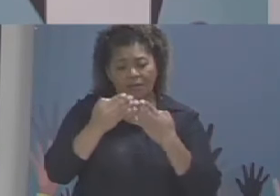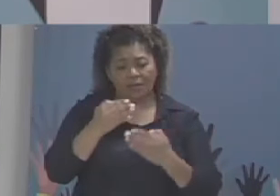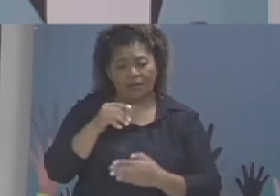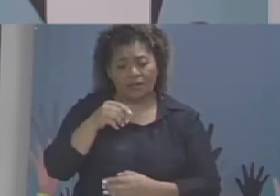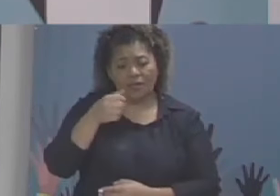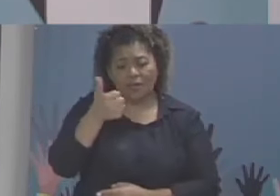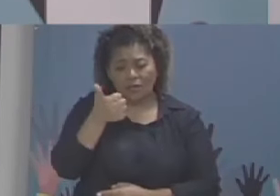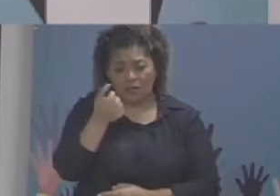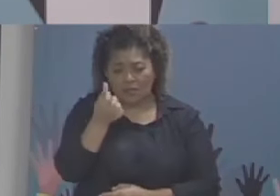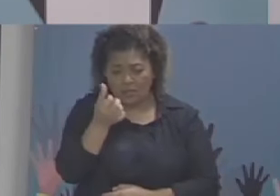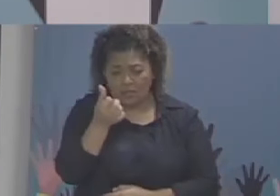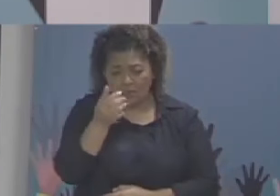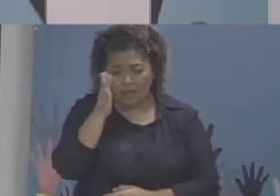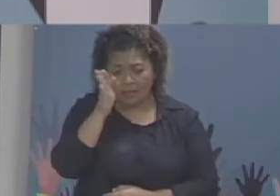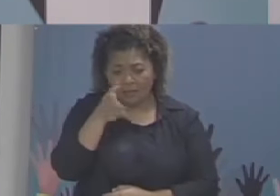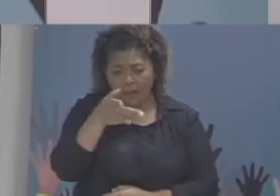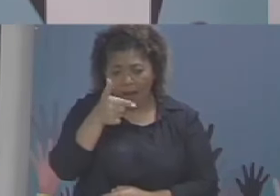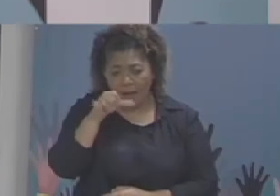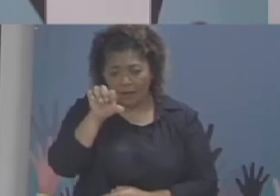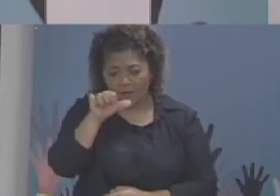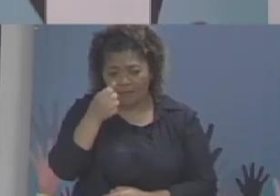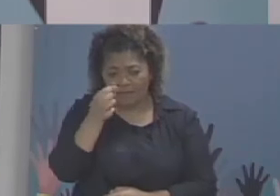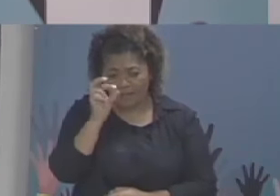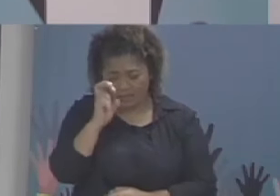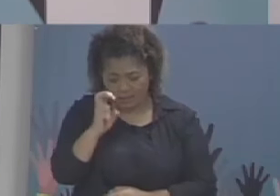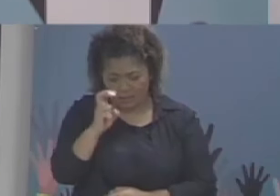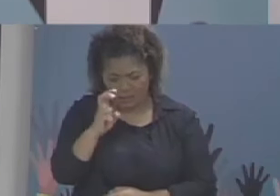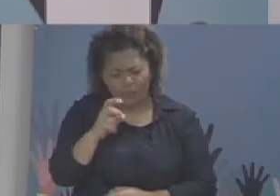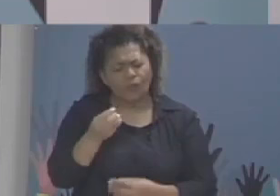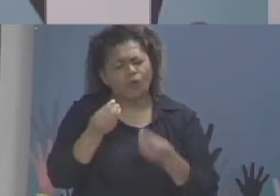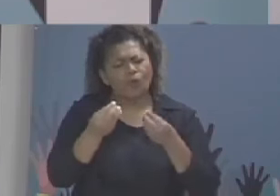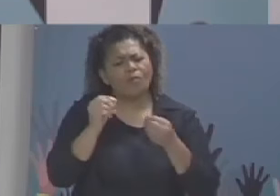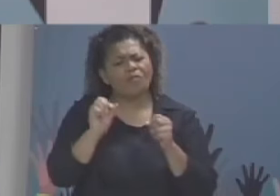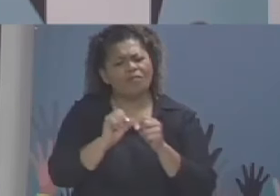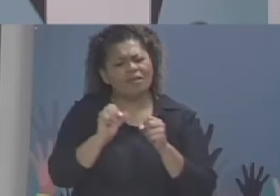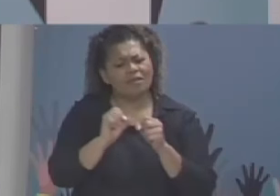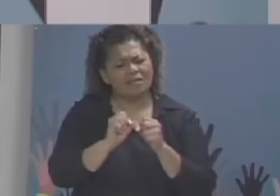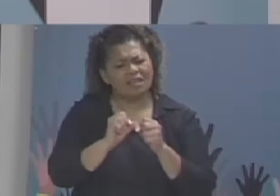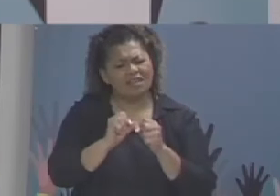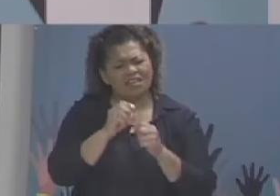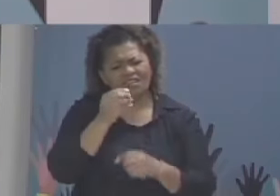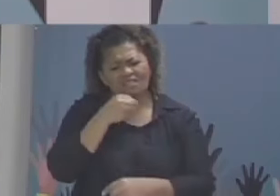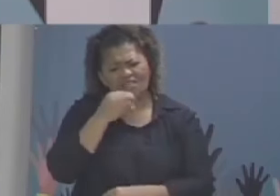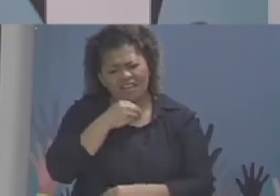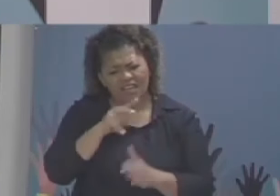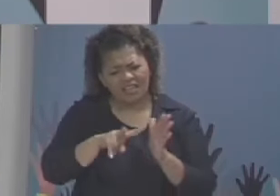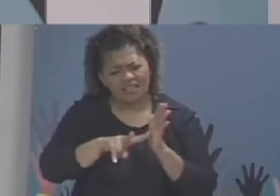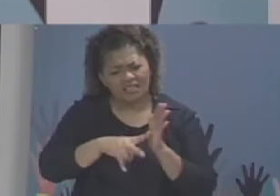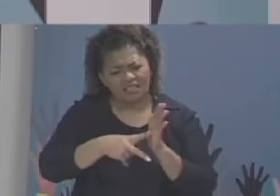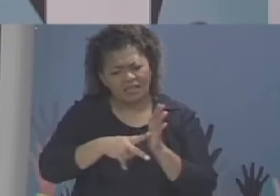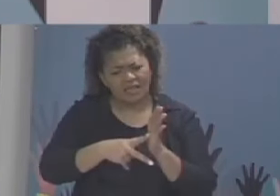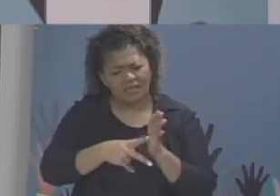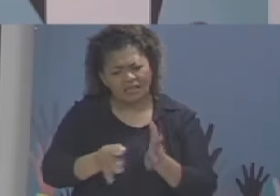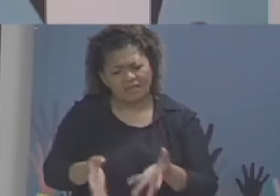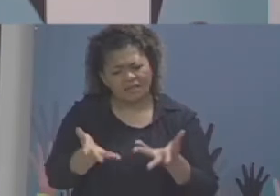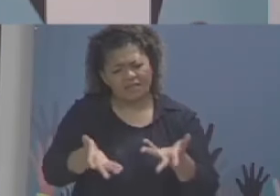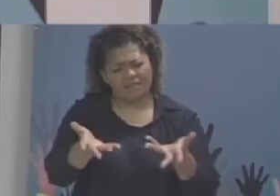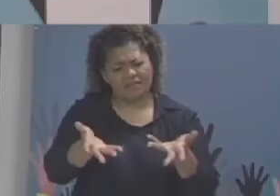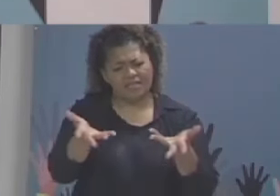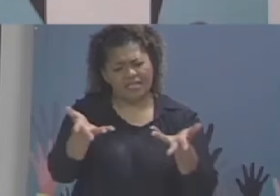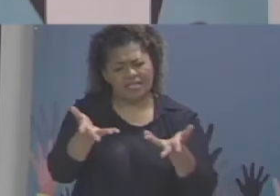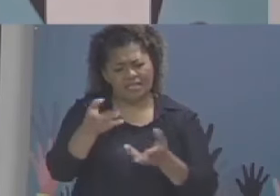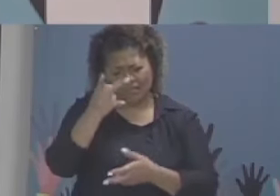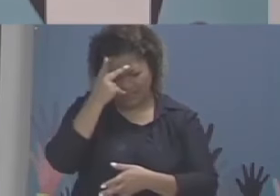16/1996, sobre mala direta. Como resolver esse problema que enfraquece os sindicatos e favorece a inadimplência